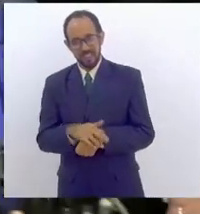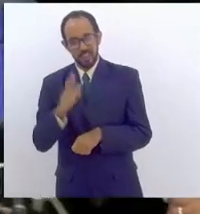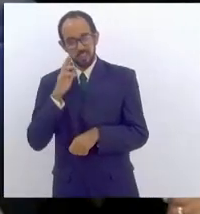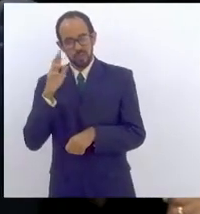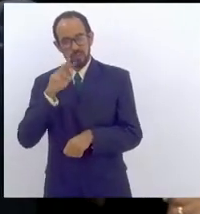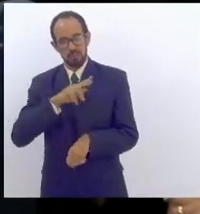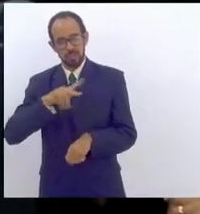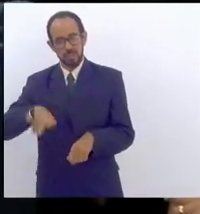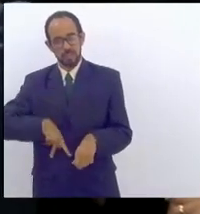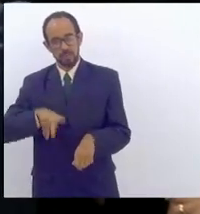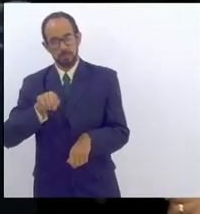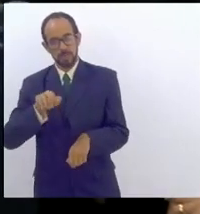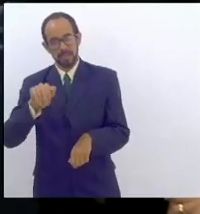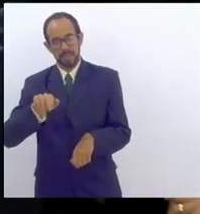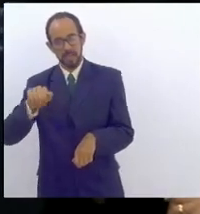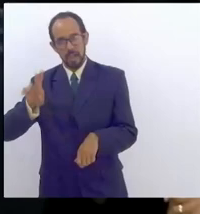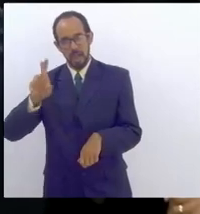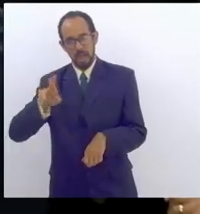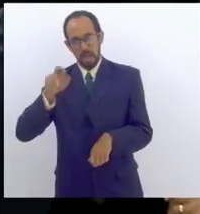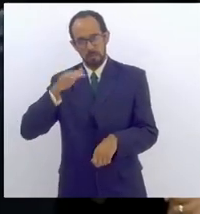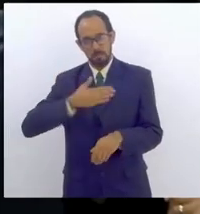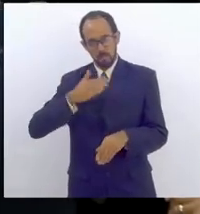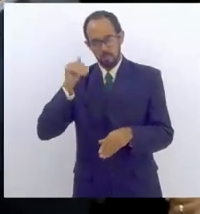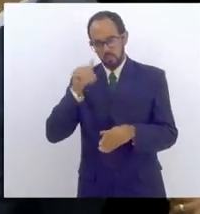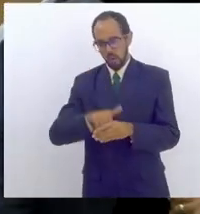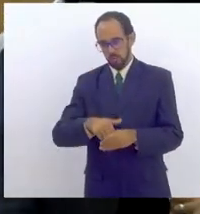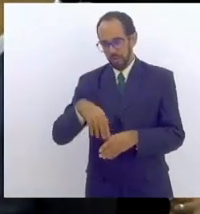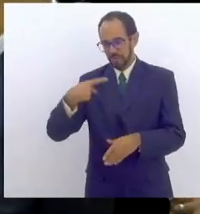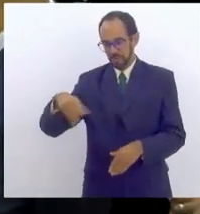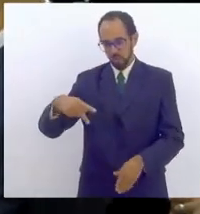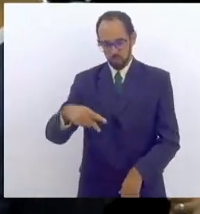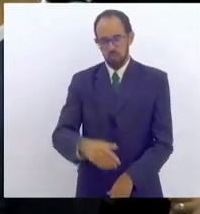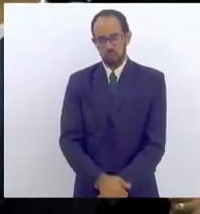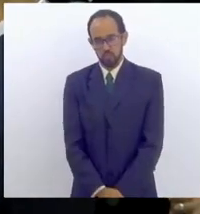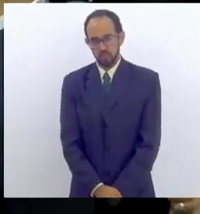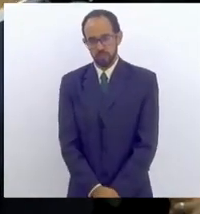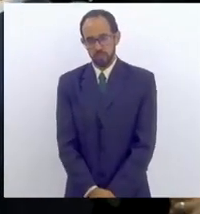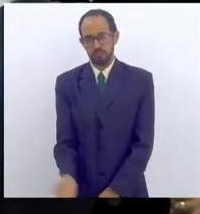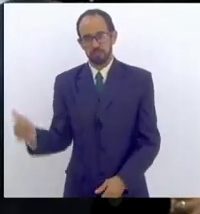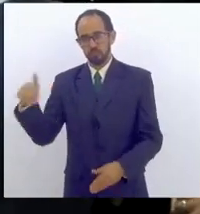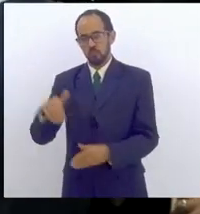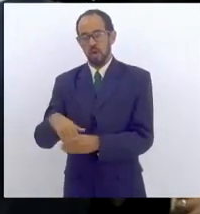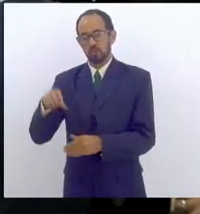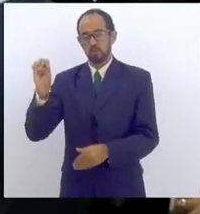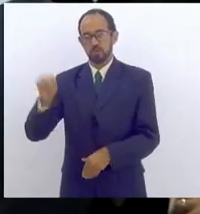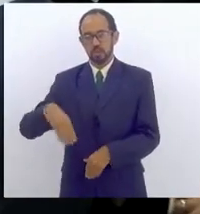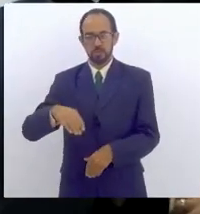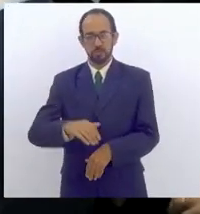o meu voto é em Vossa Excelência. O meu voto é sim,